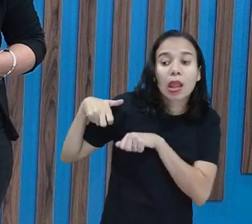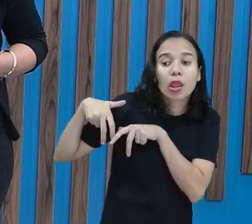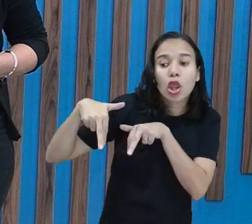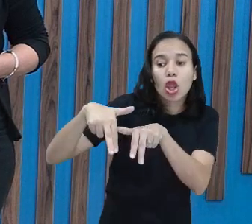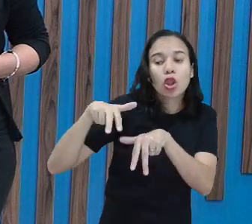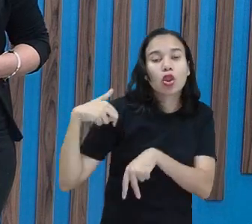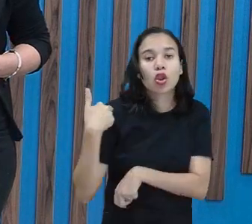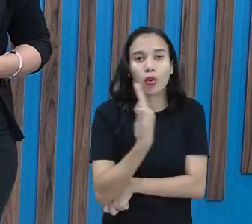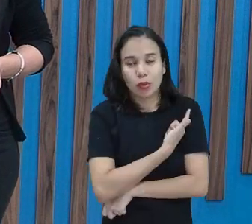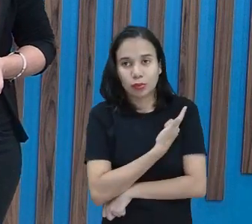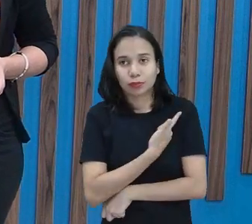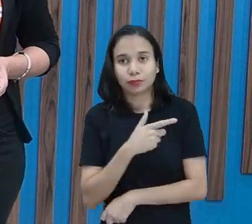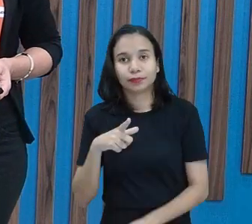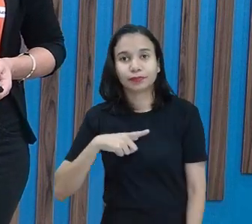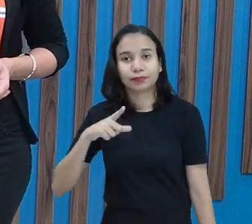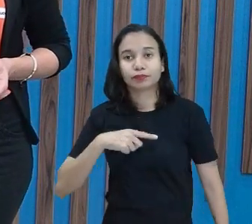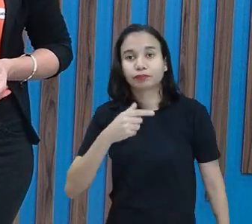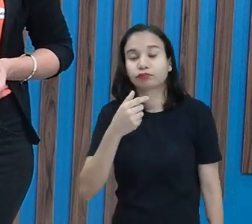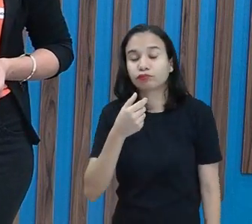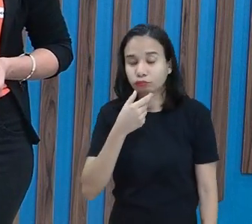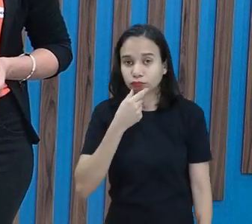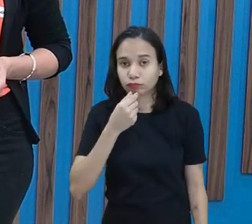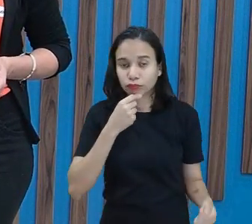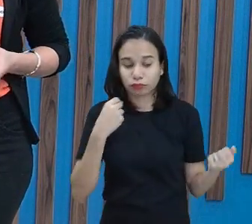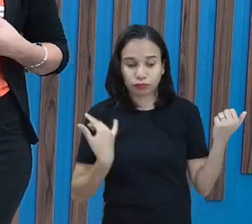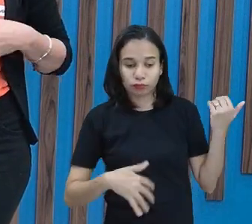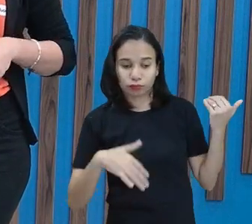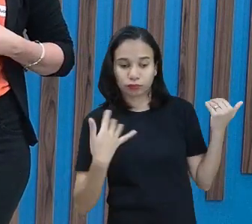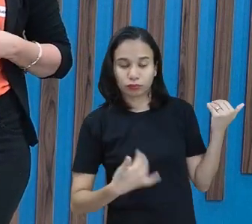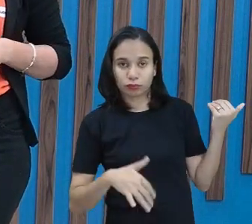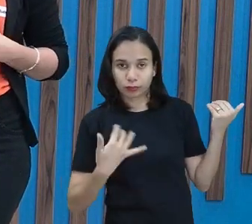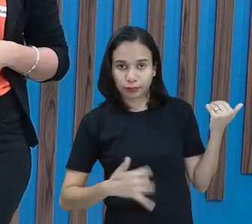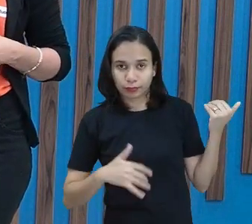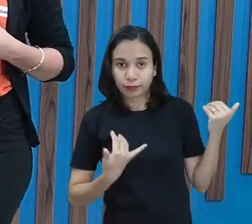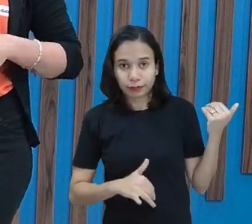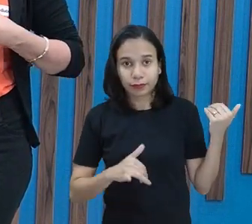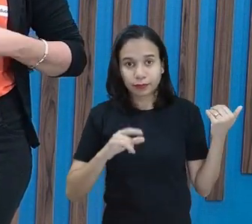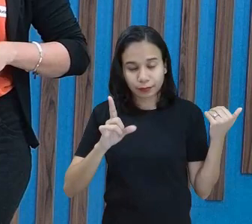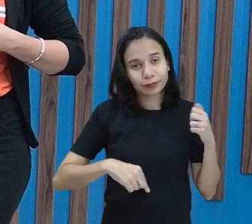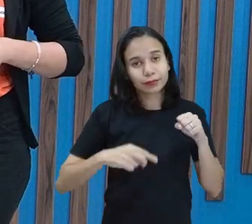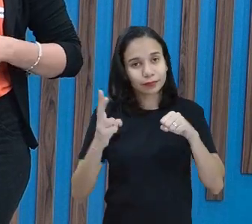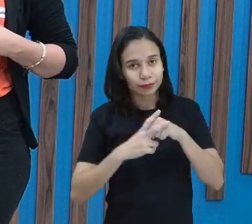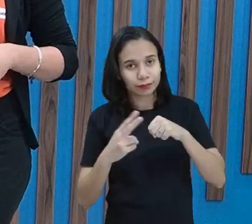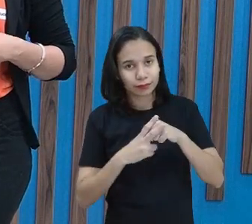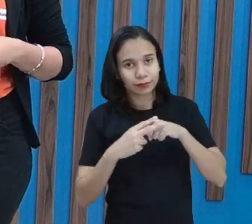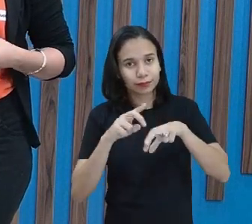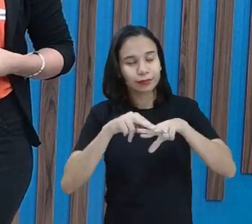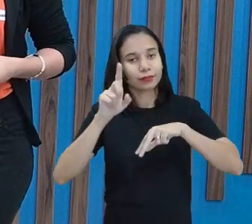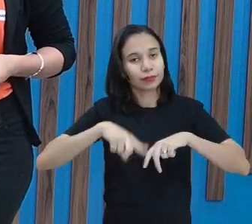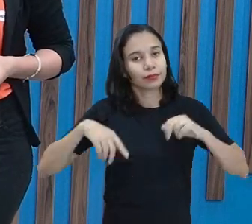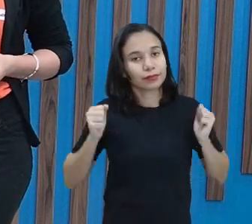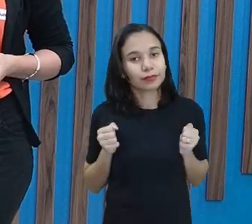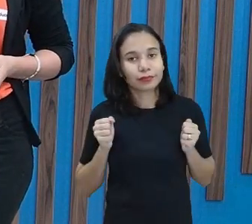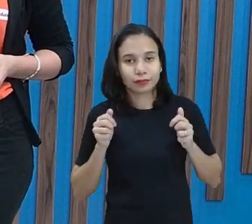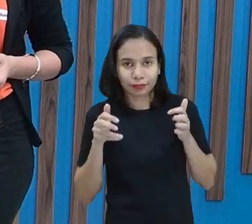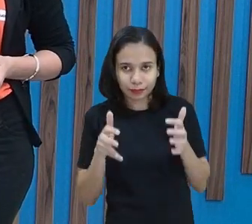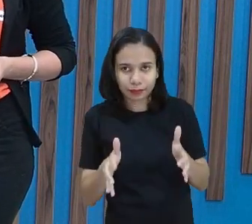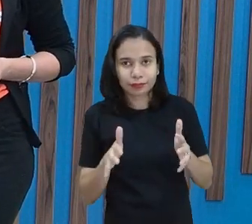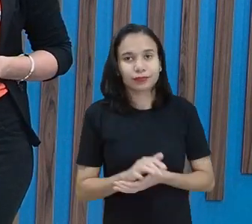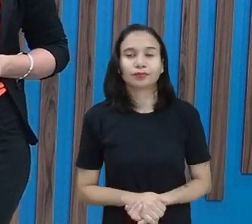uma ação. Rafael toca violão, o verbo tocar, olha só o movimento, a ação.